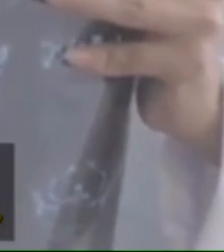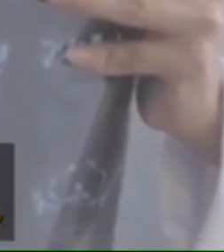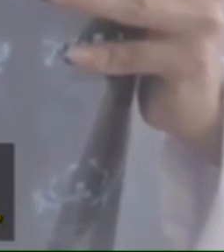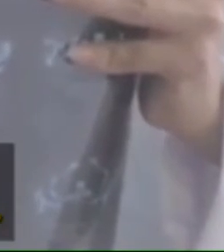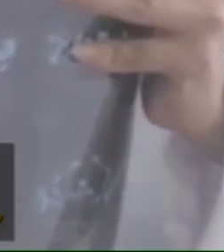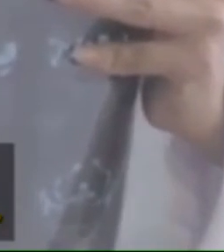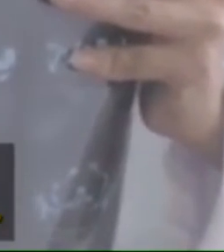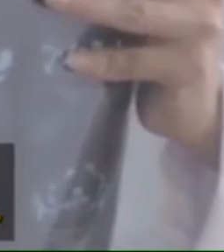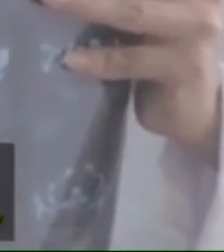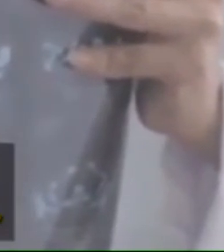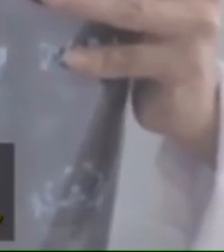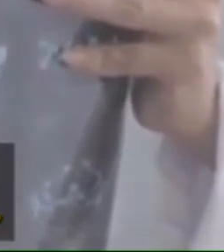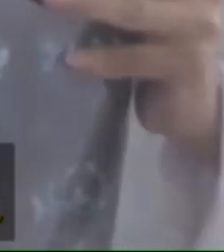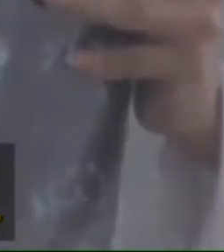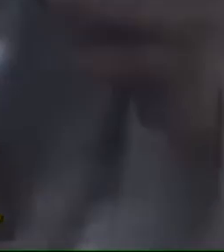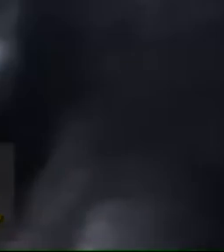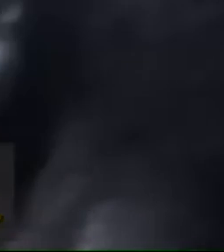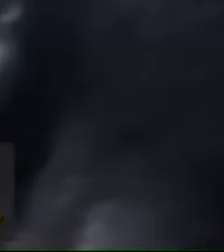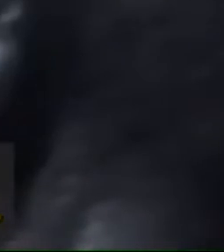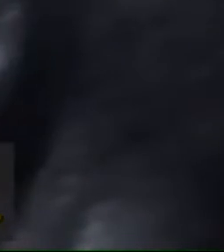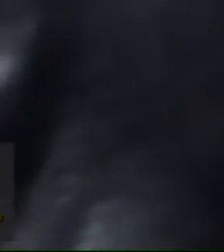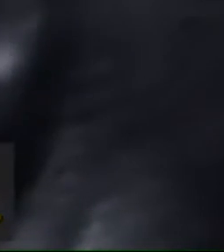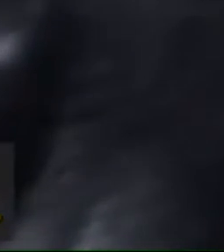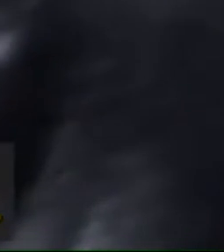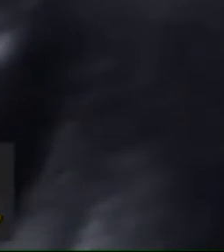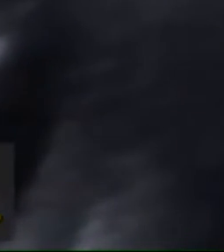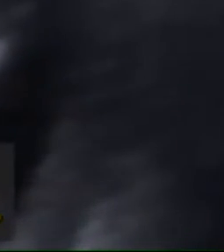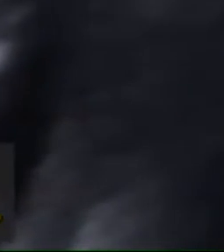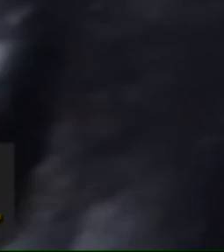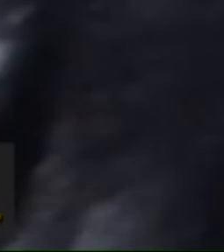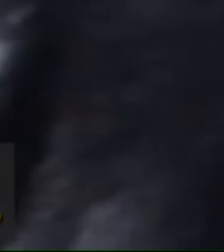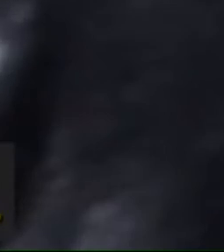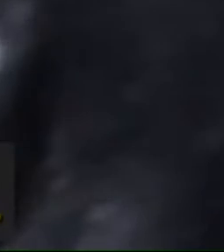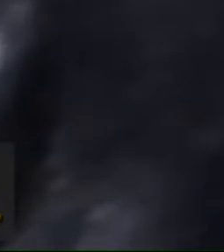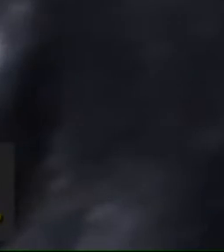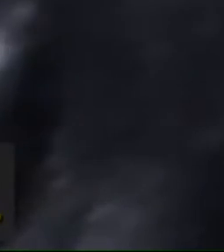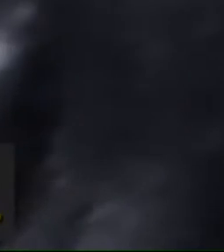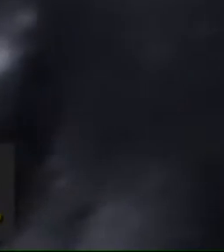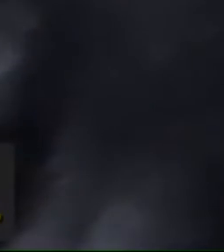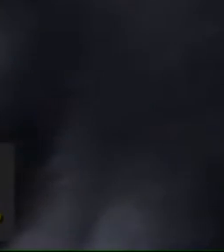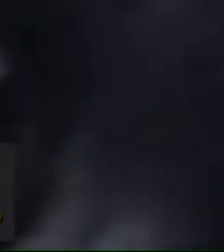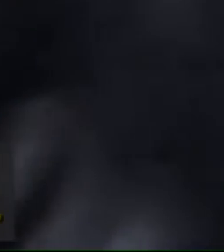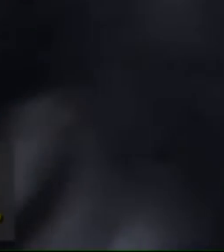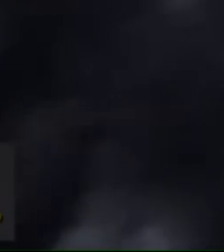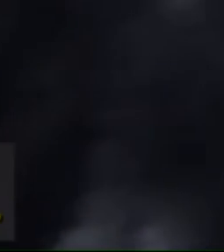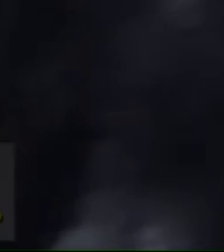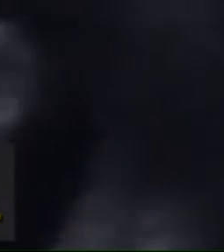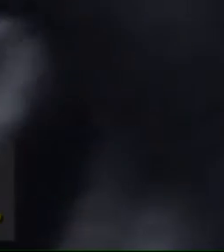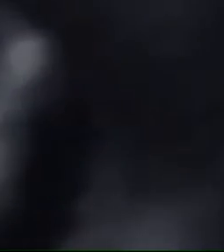até a forma mais grave do espectro, que é a SAF, Síndrome Alcoólica Fetal.